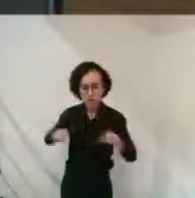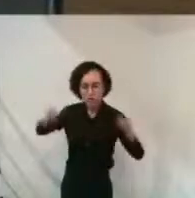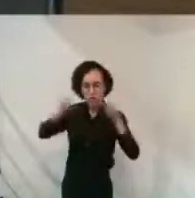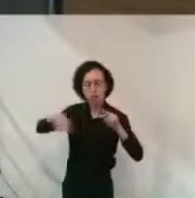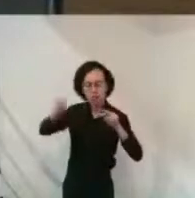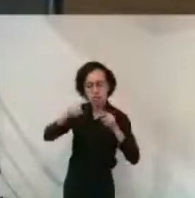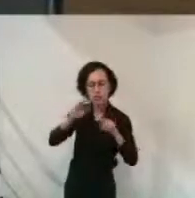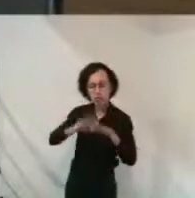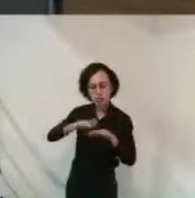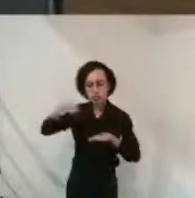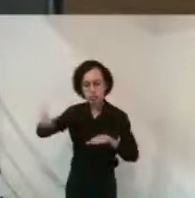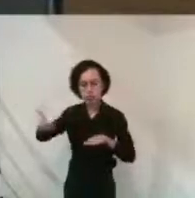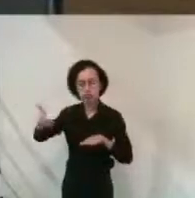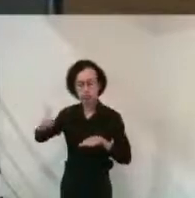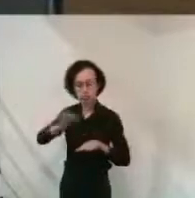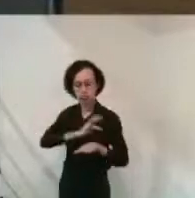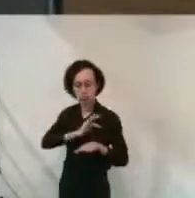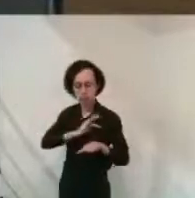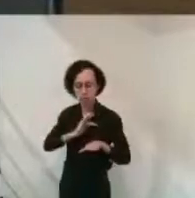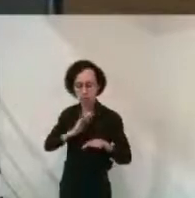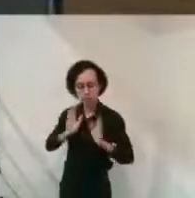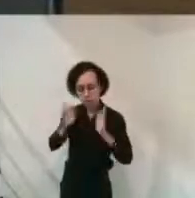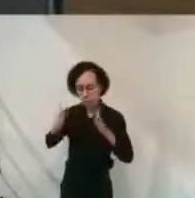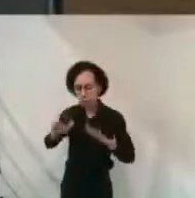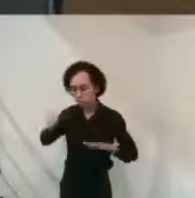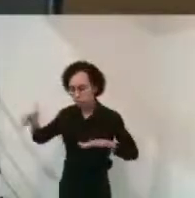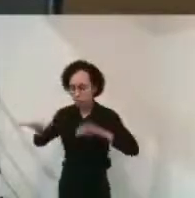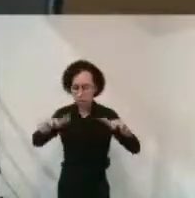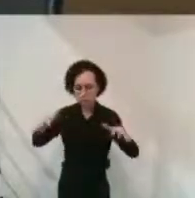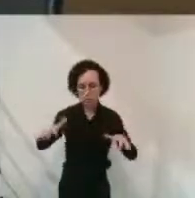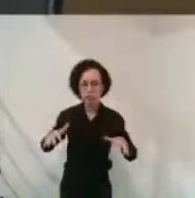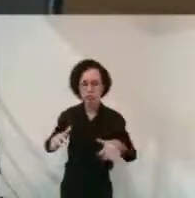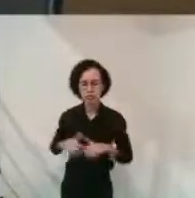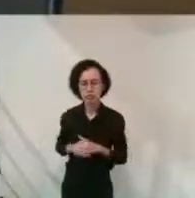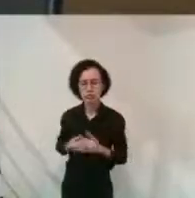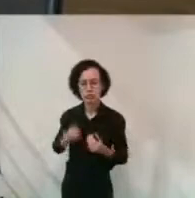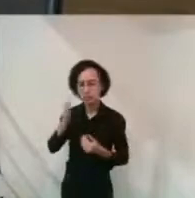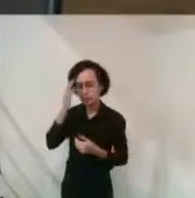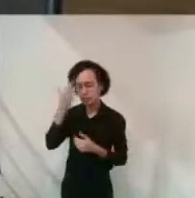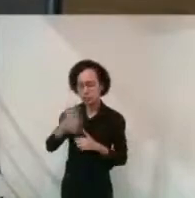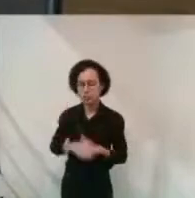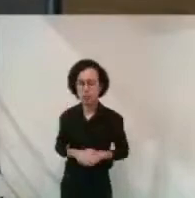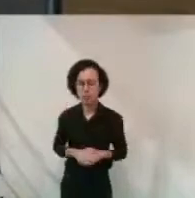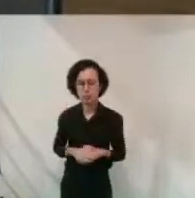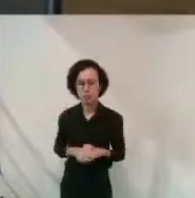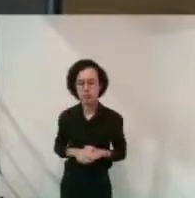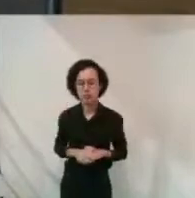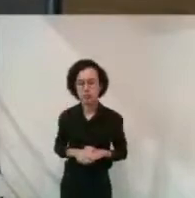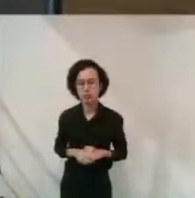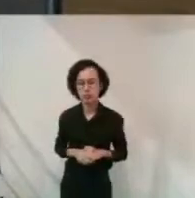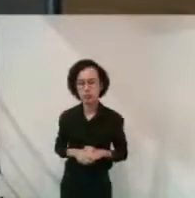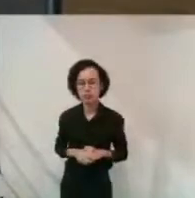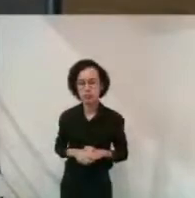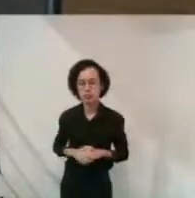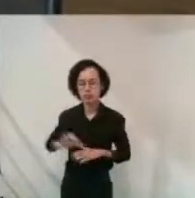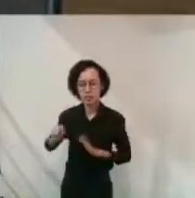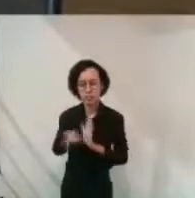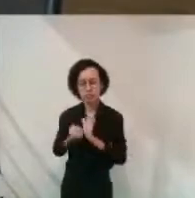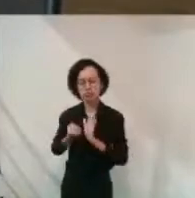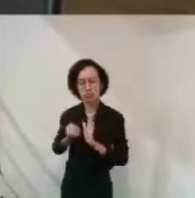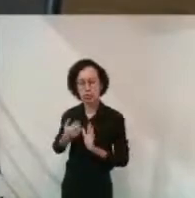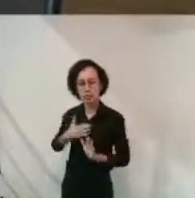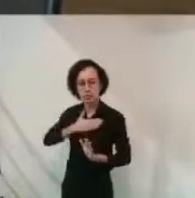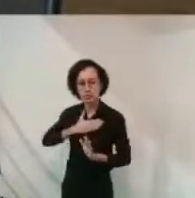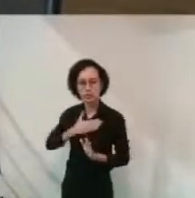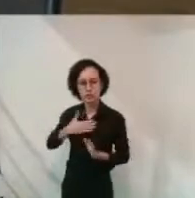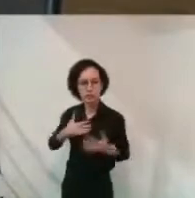de fora da técnica para ir realmente para o método de resolução é muito impactante, e